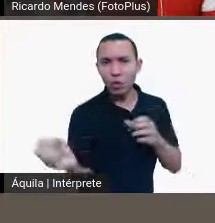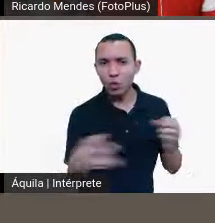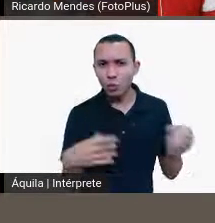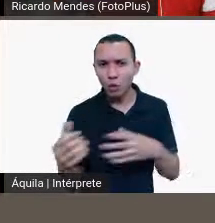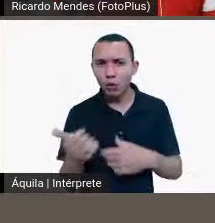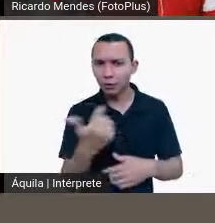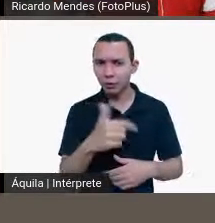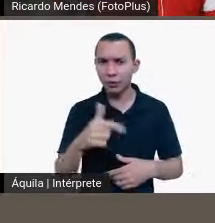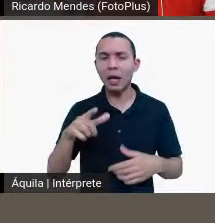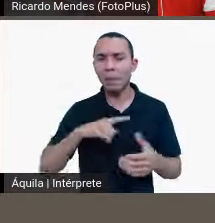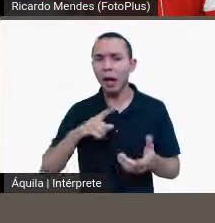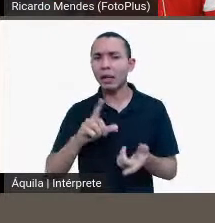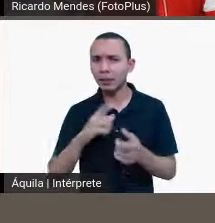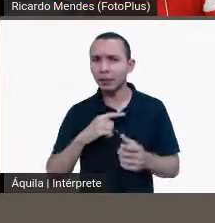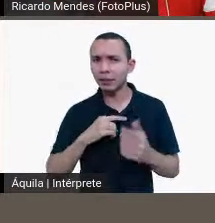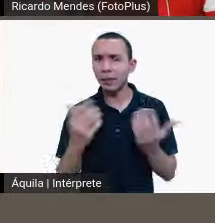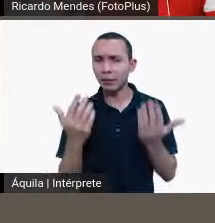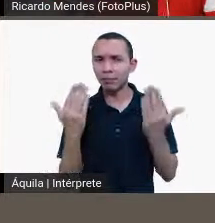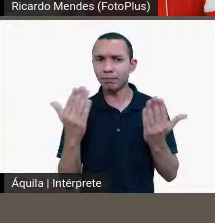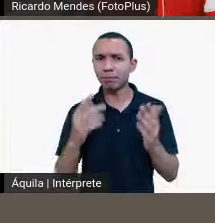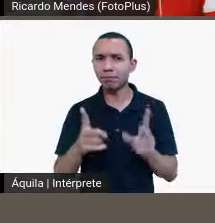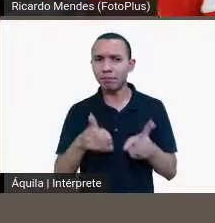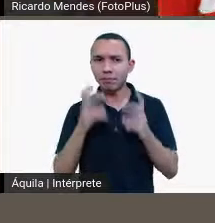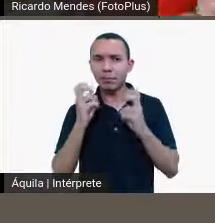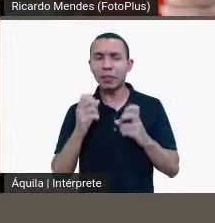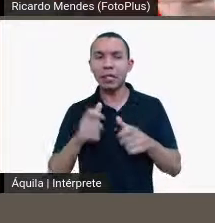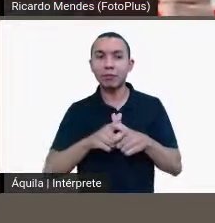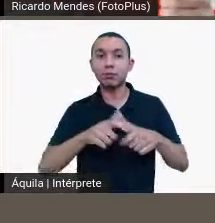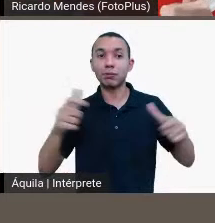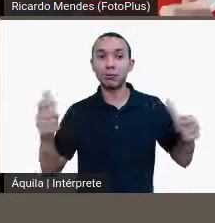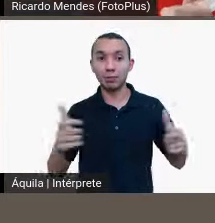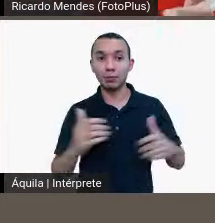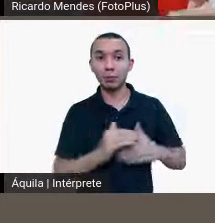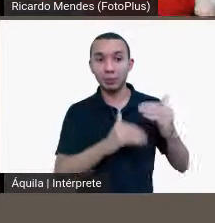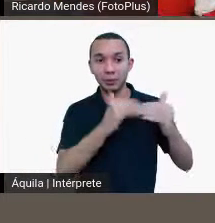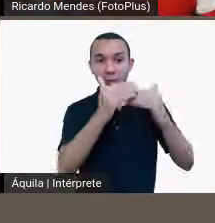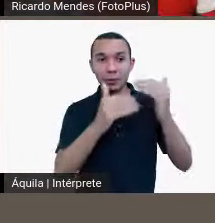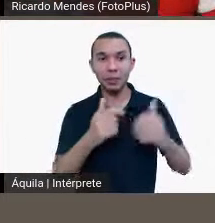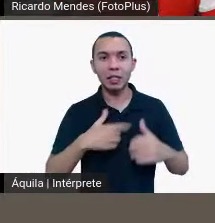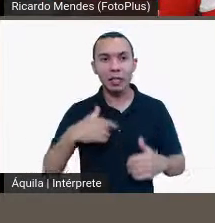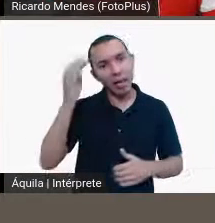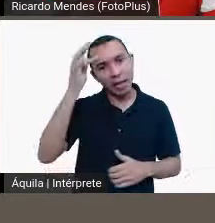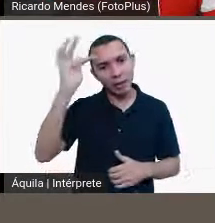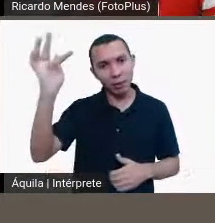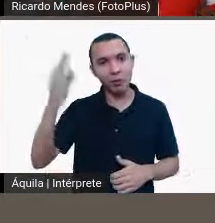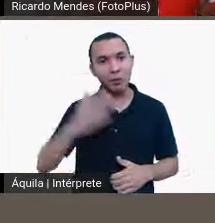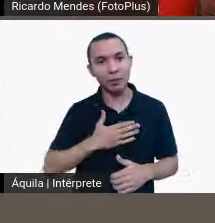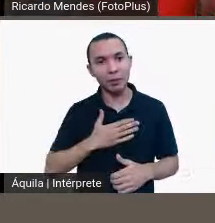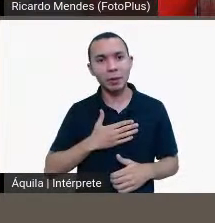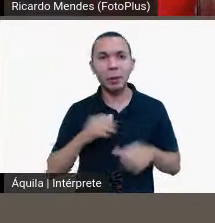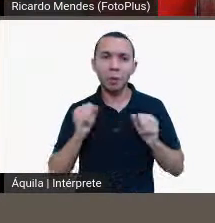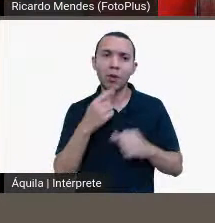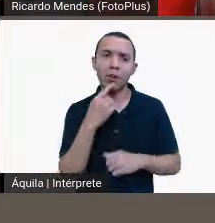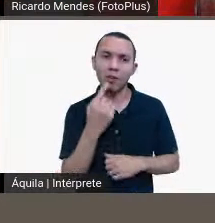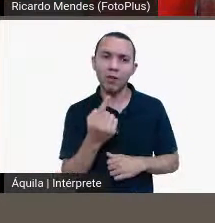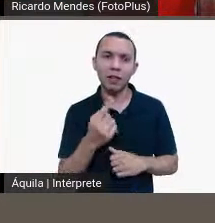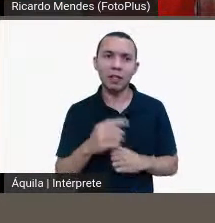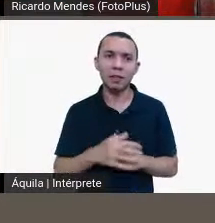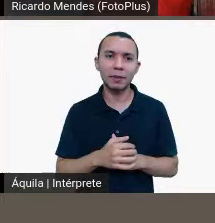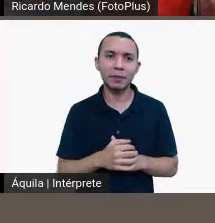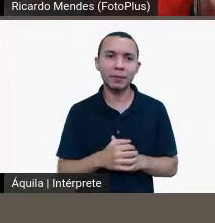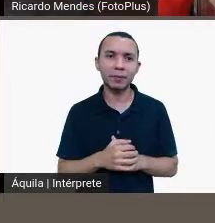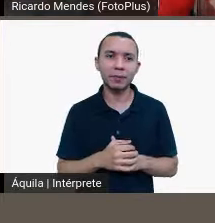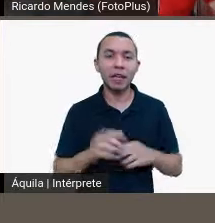tem esse contraste. Ela está plenamente explosiva, e eu tenho uma teoria que simplesmente pode dizer que a condição